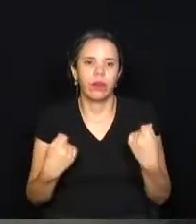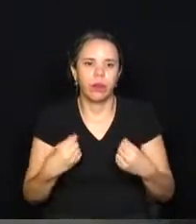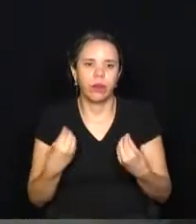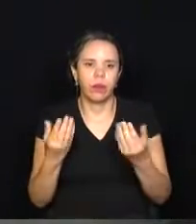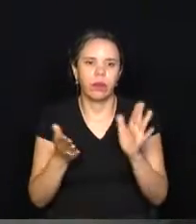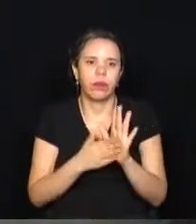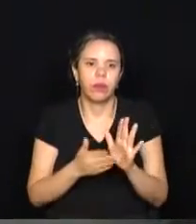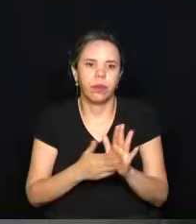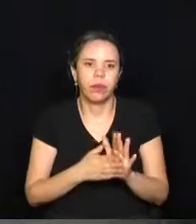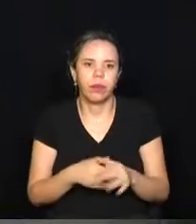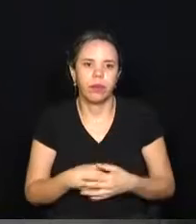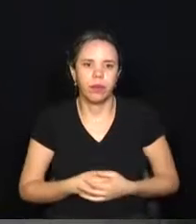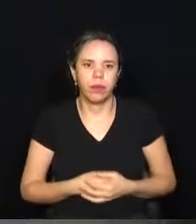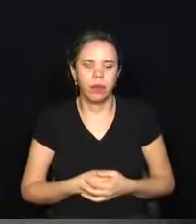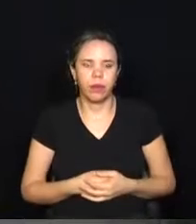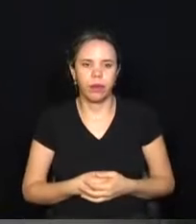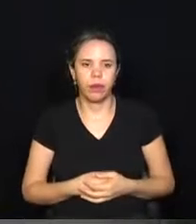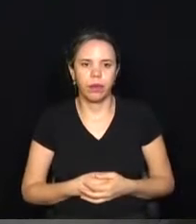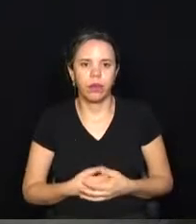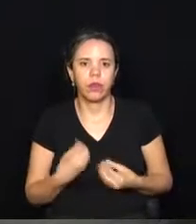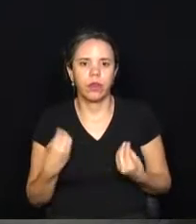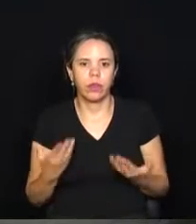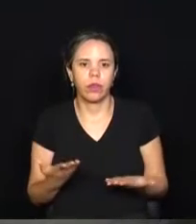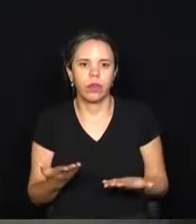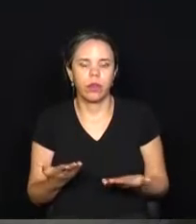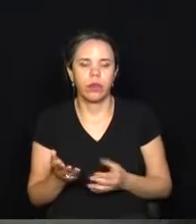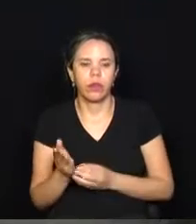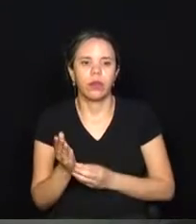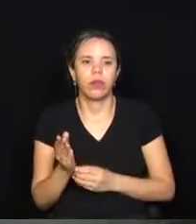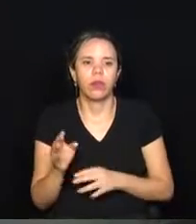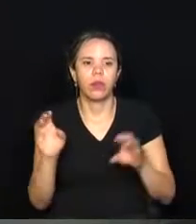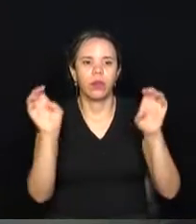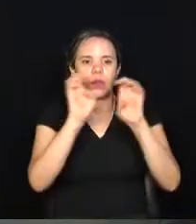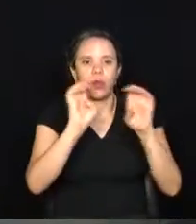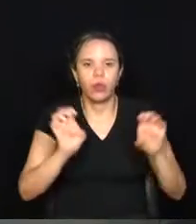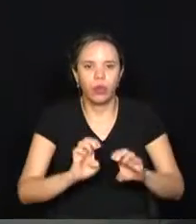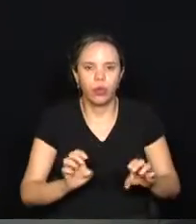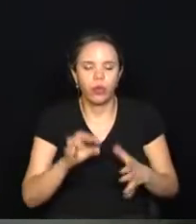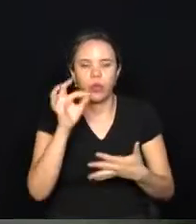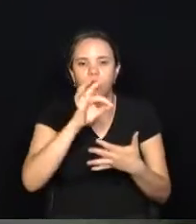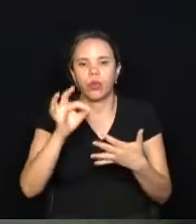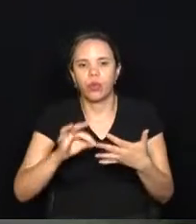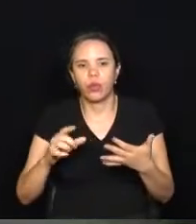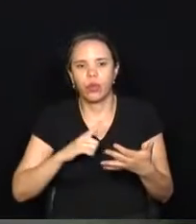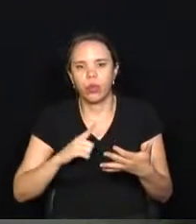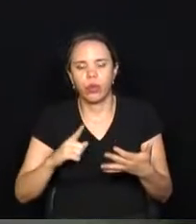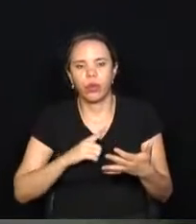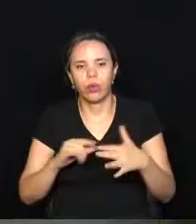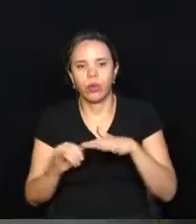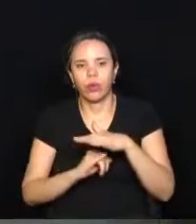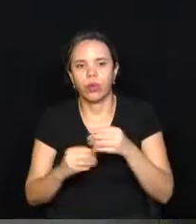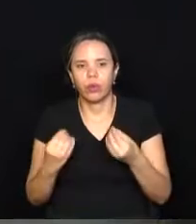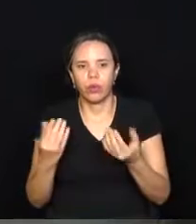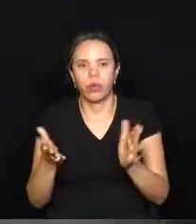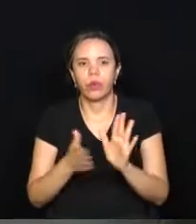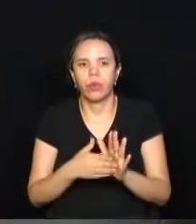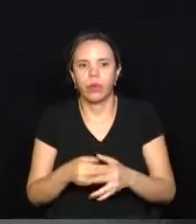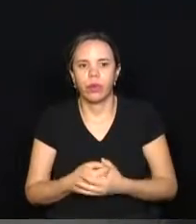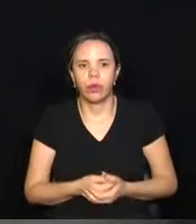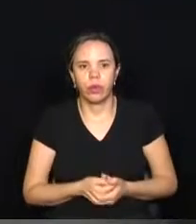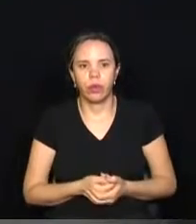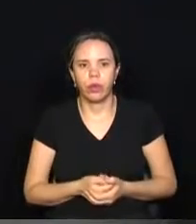oferecer? Quais as instituições? Quais as estruturas as instituições devem